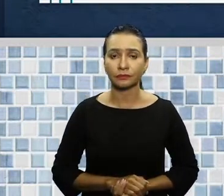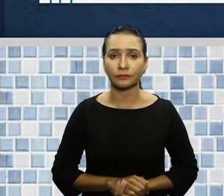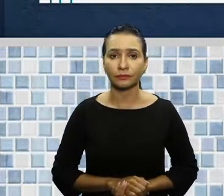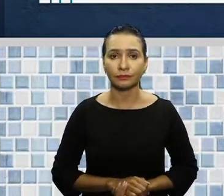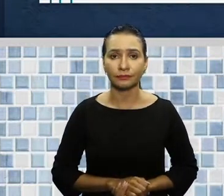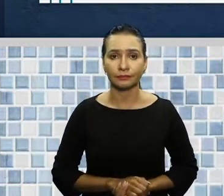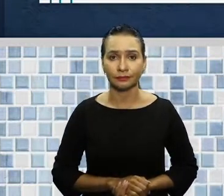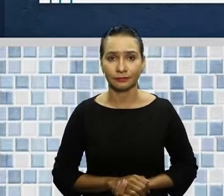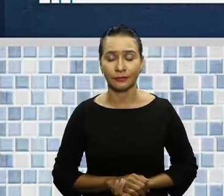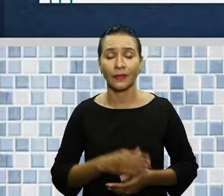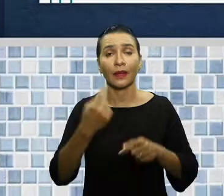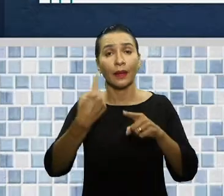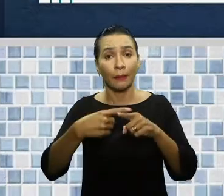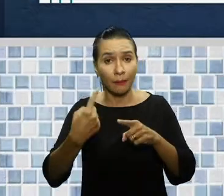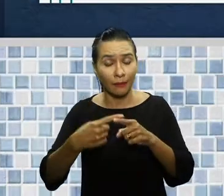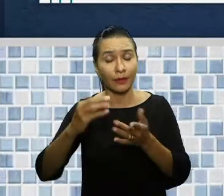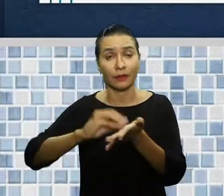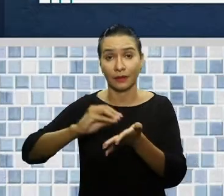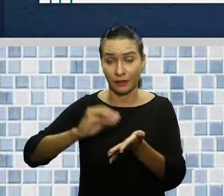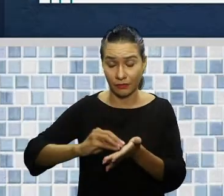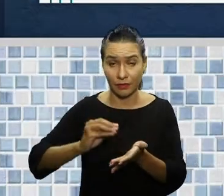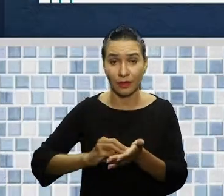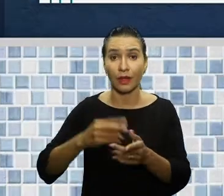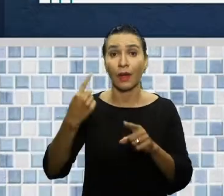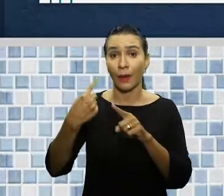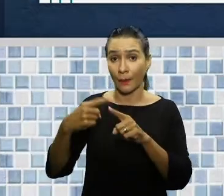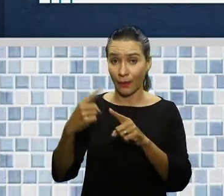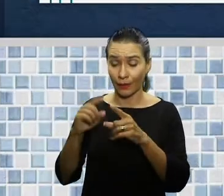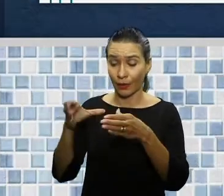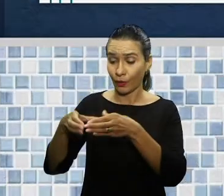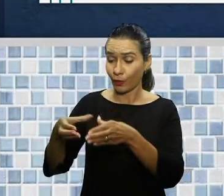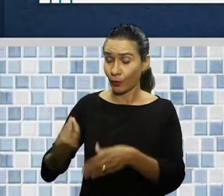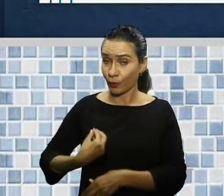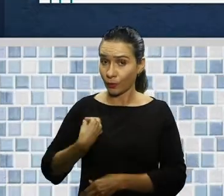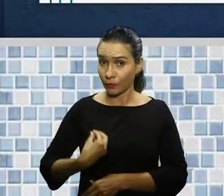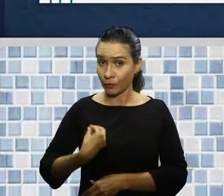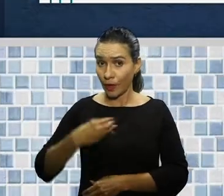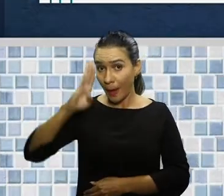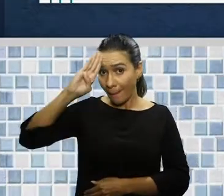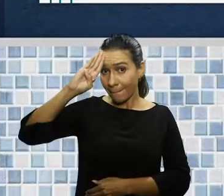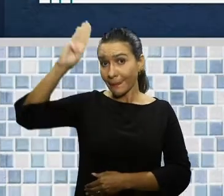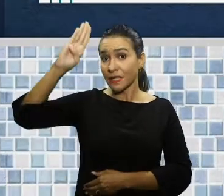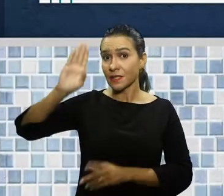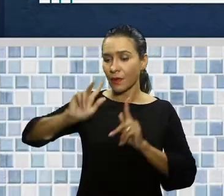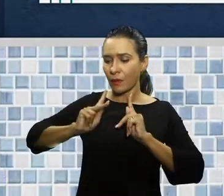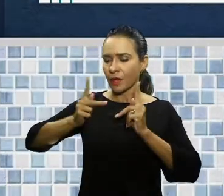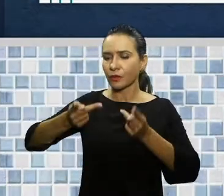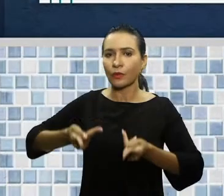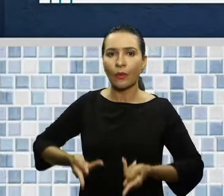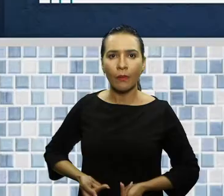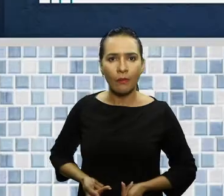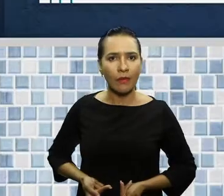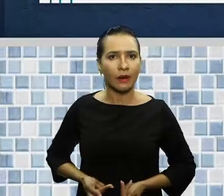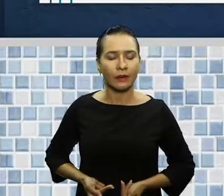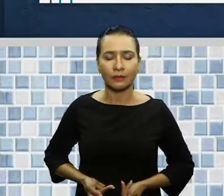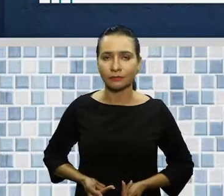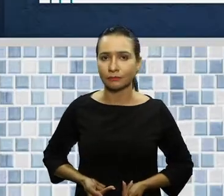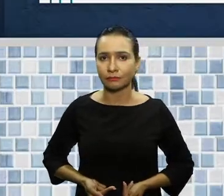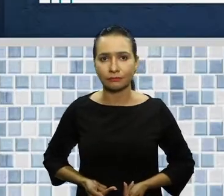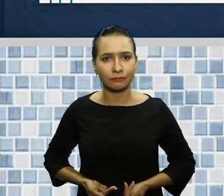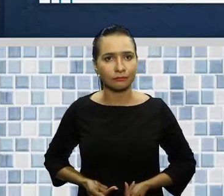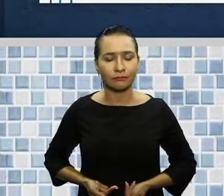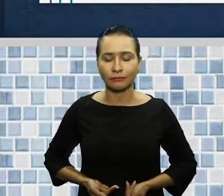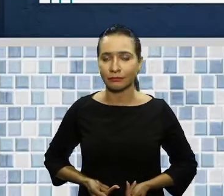falta exatamente porque os seres vivos, principalmente o homem, está fazendo um